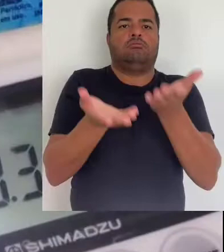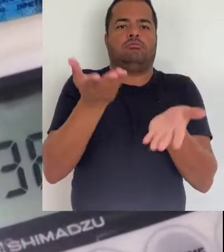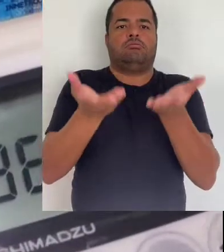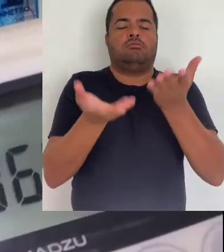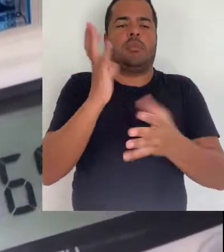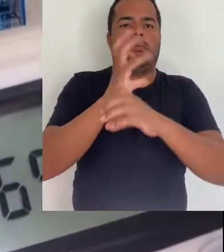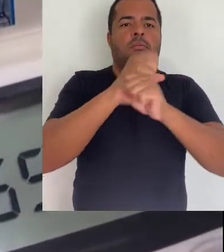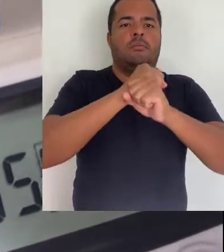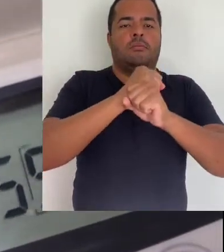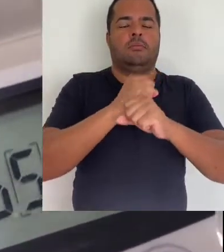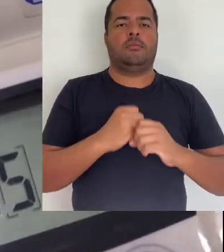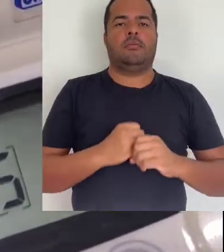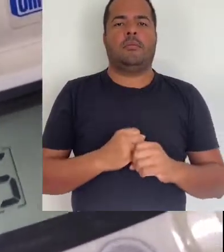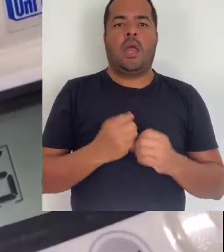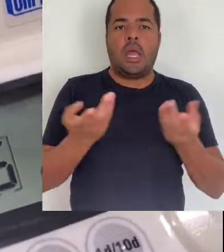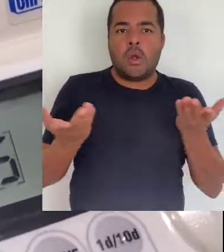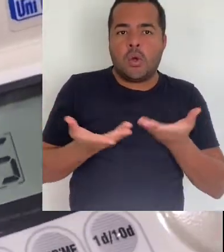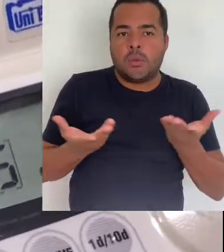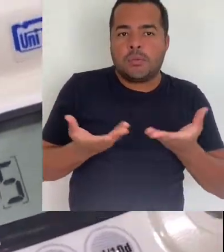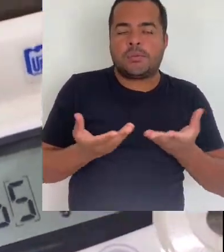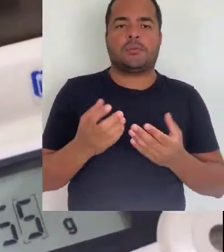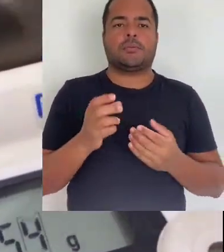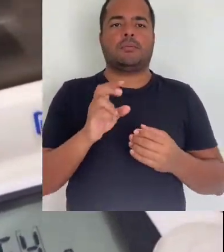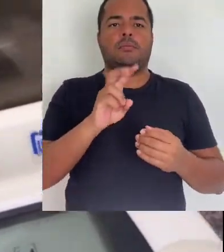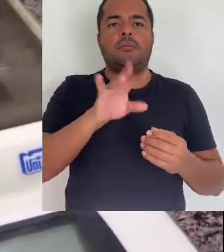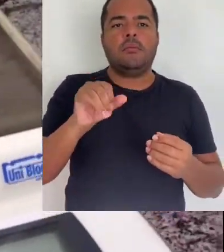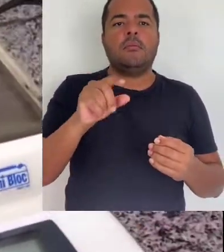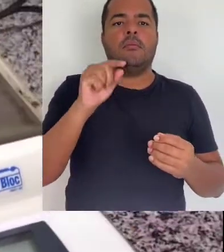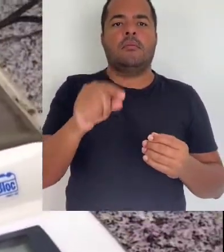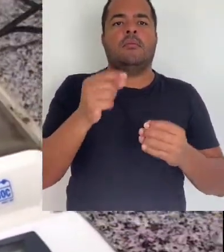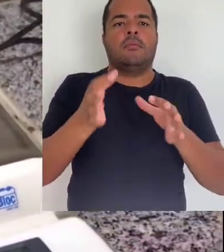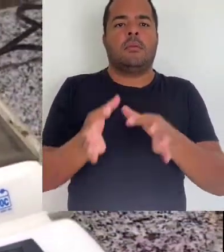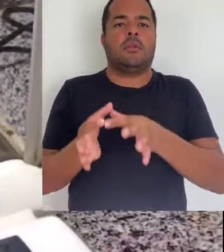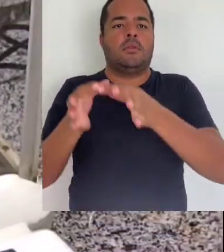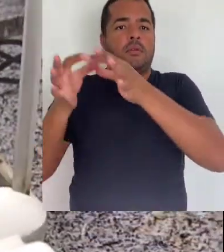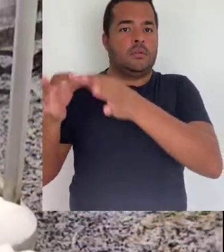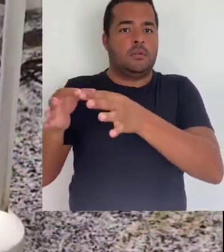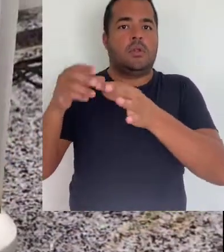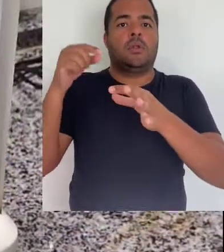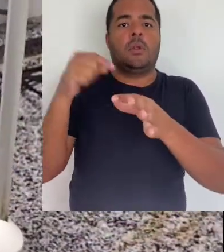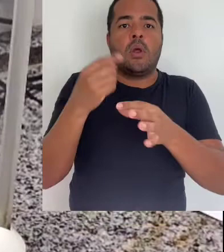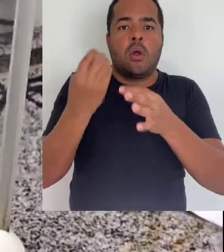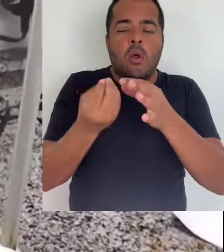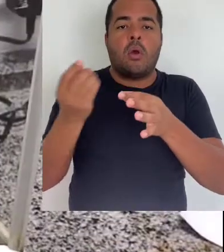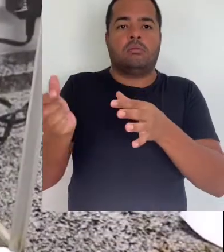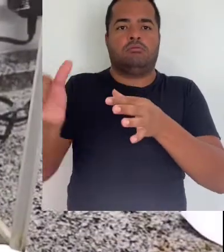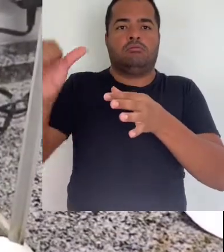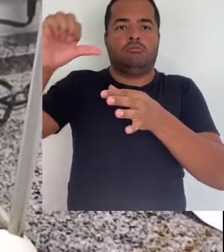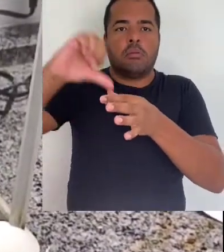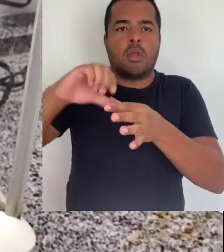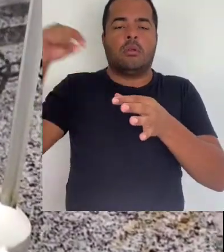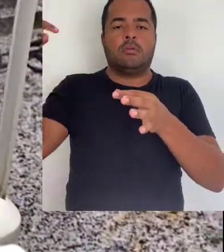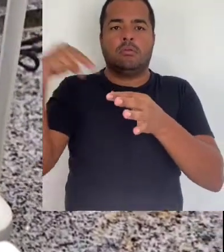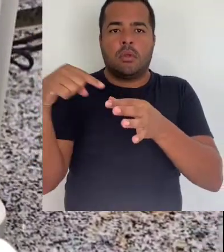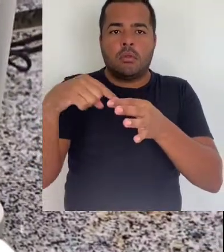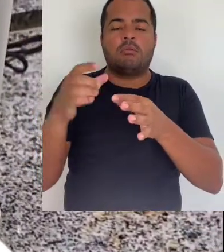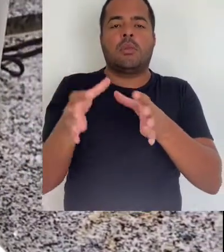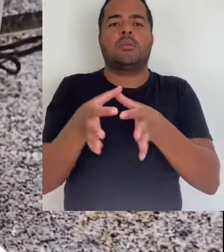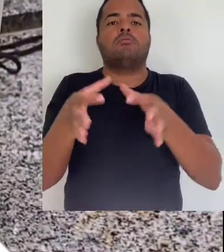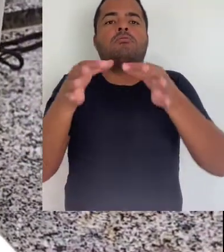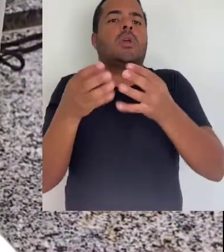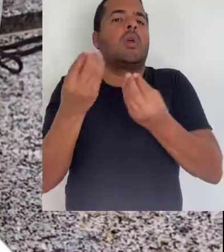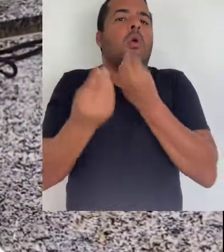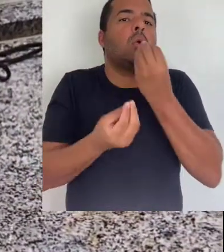55. Pronto. Então, essa é a massa do nosso balão, ok? Agora, a gente vai levar para fazer a coleta